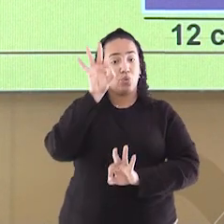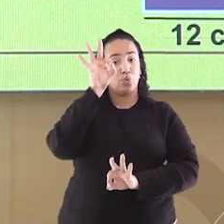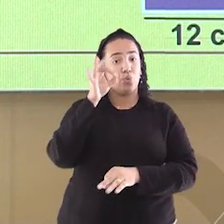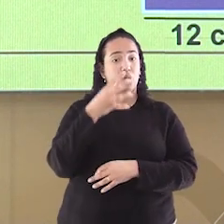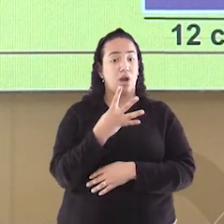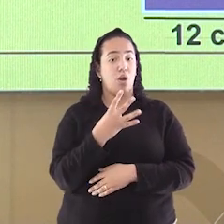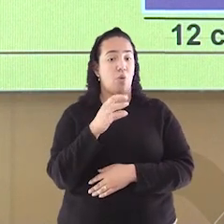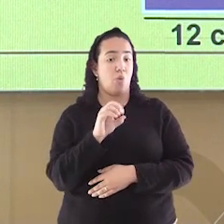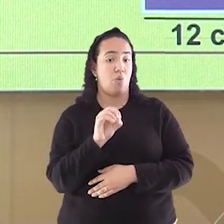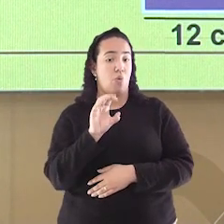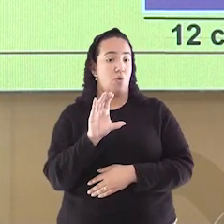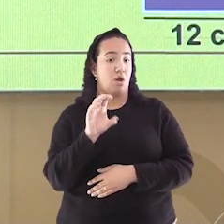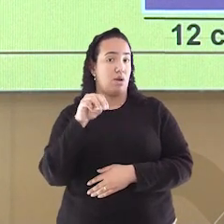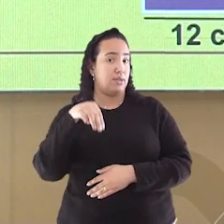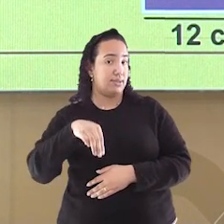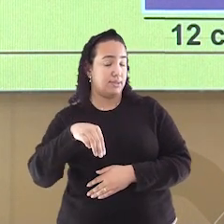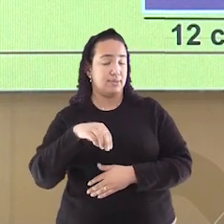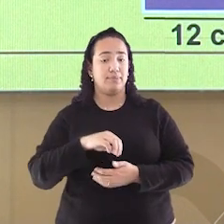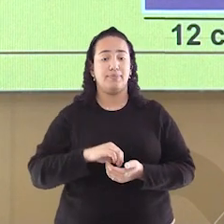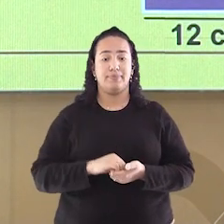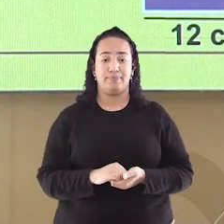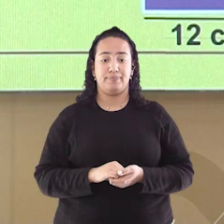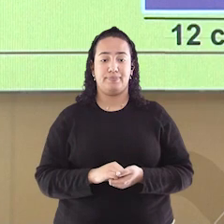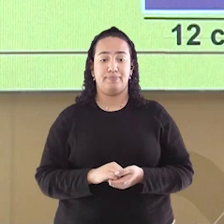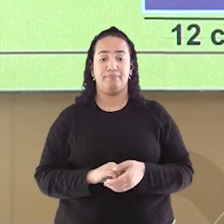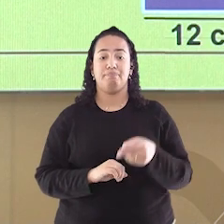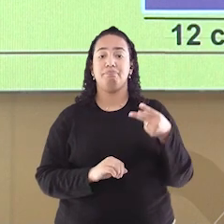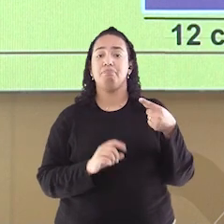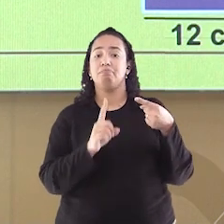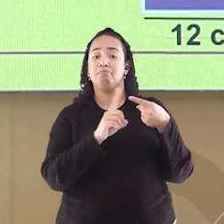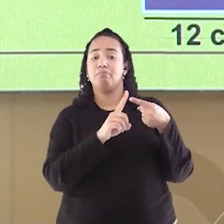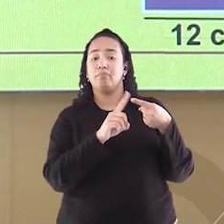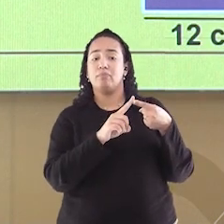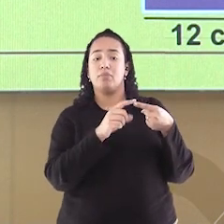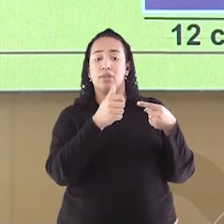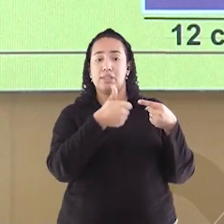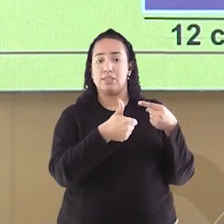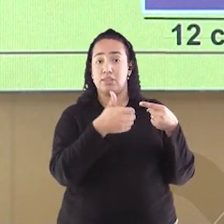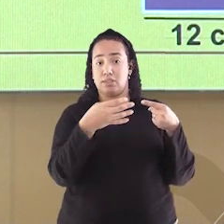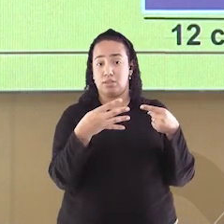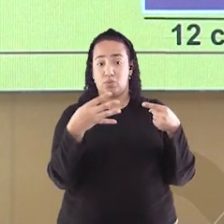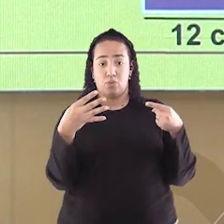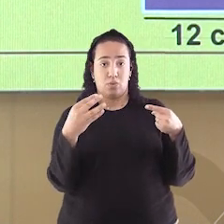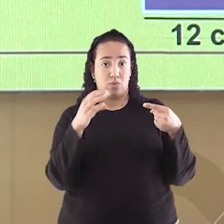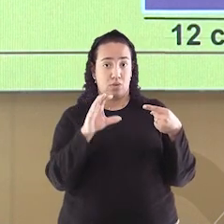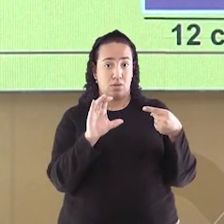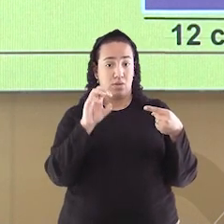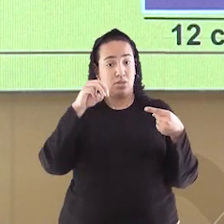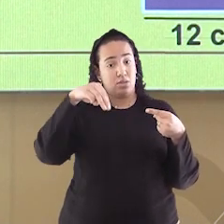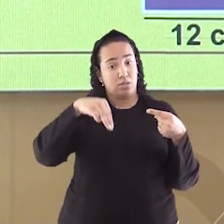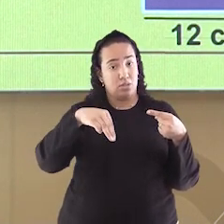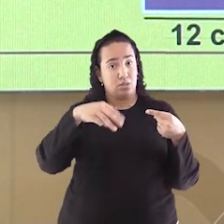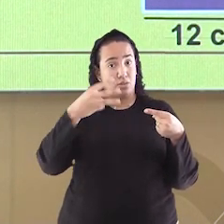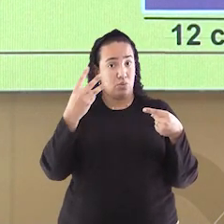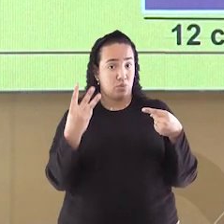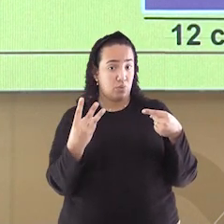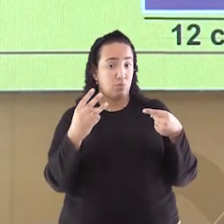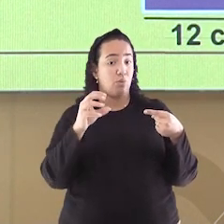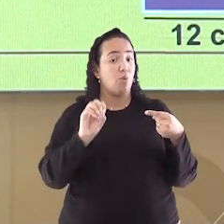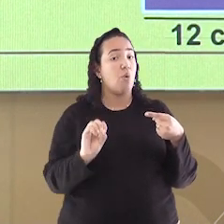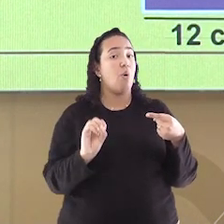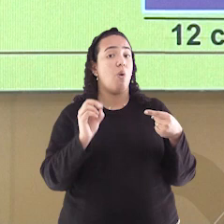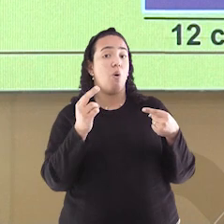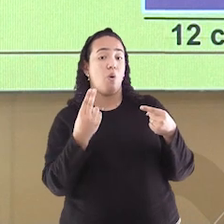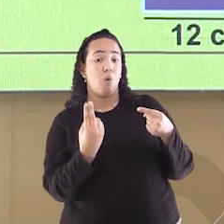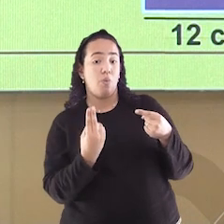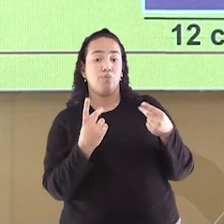centímetros e altura medindo 40 centímetros? Seria a alternativa A, 144